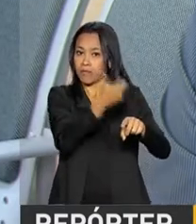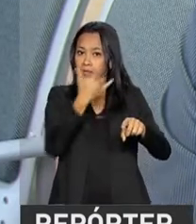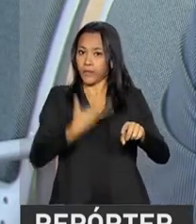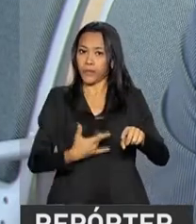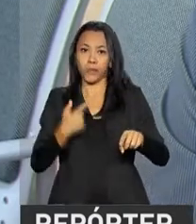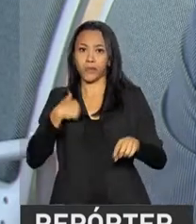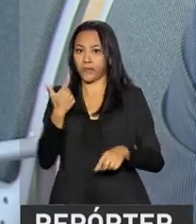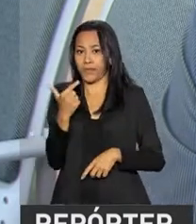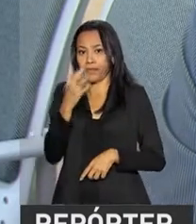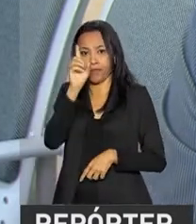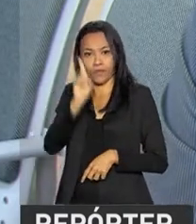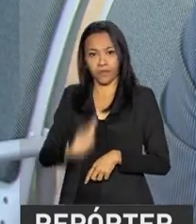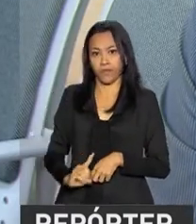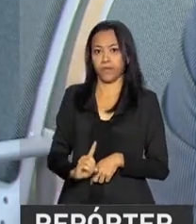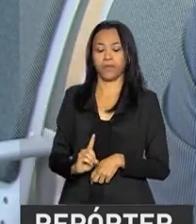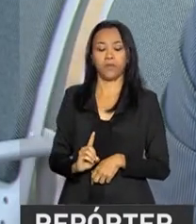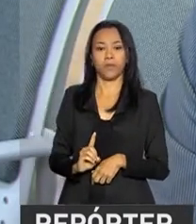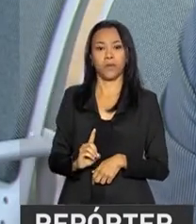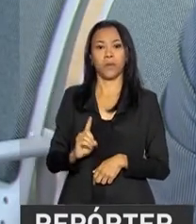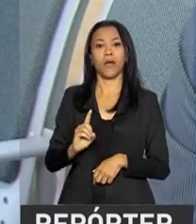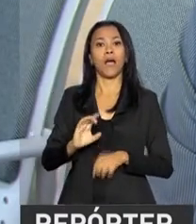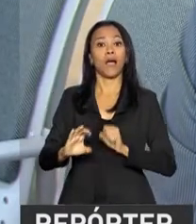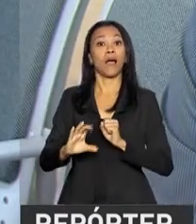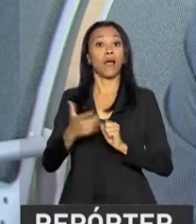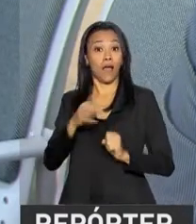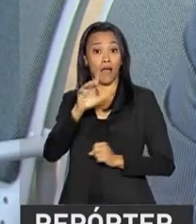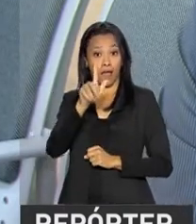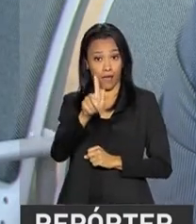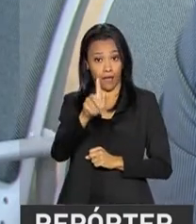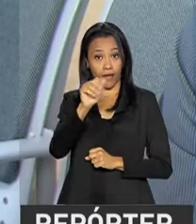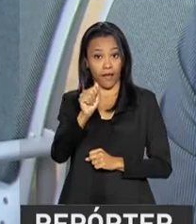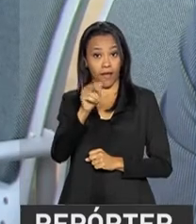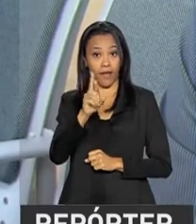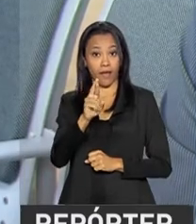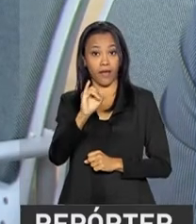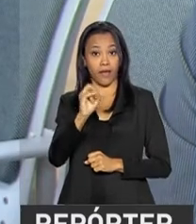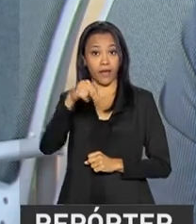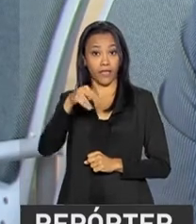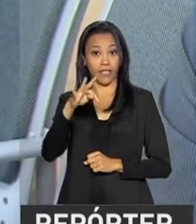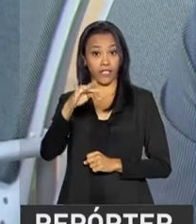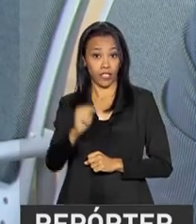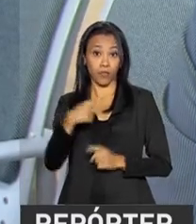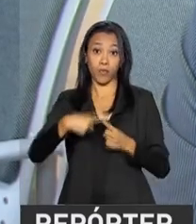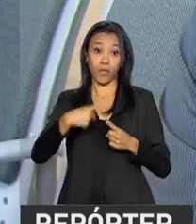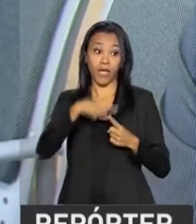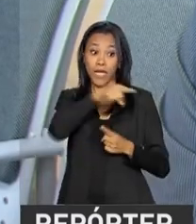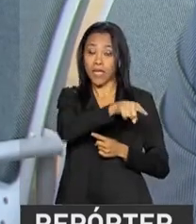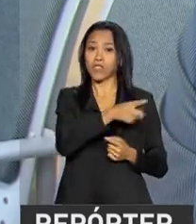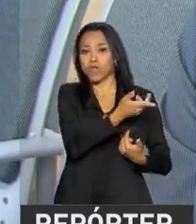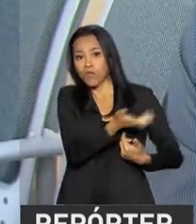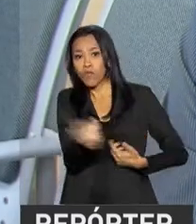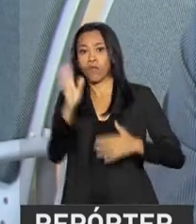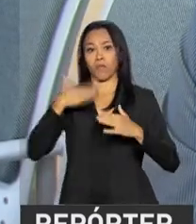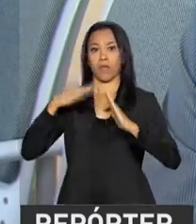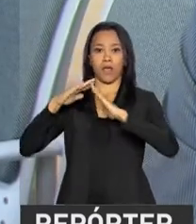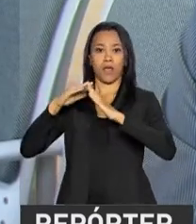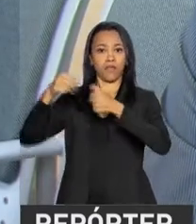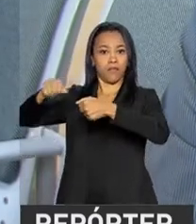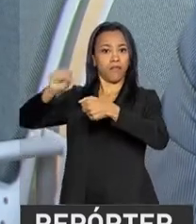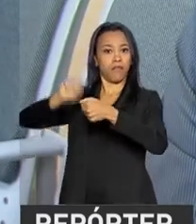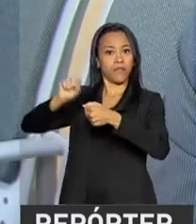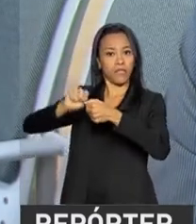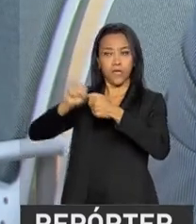direito à garantia do produto porque eu não fiz a instalação com eles sendo que o tipo de instalação que eu precisava